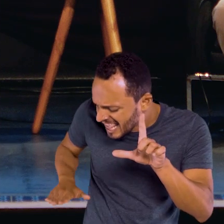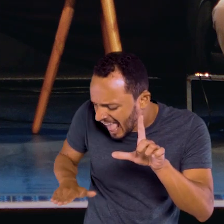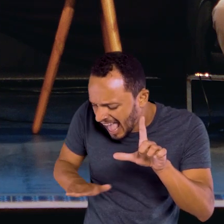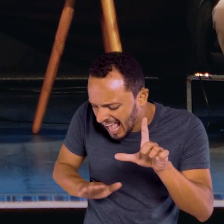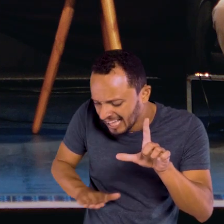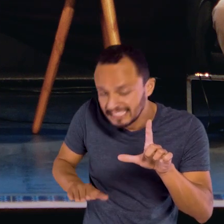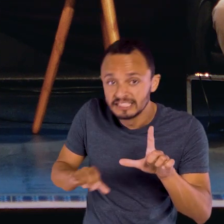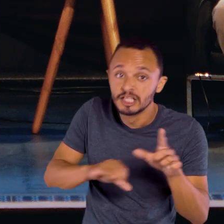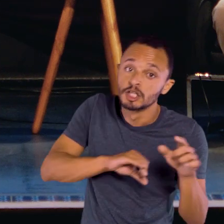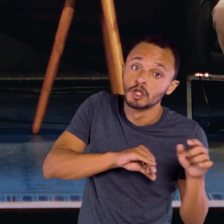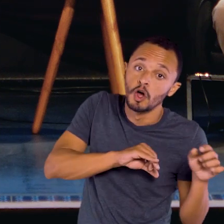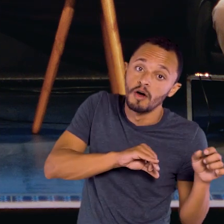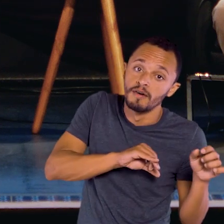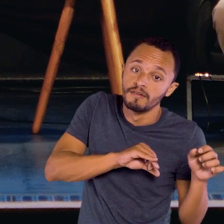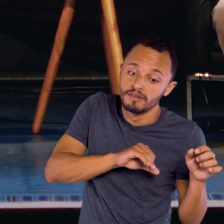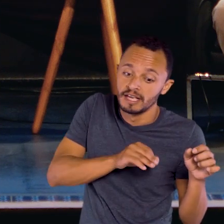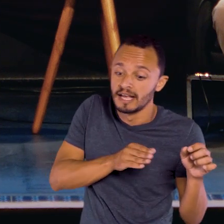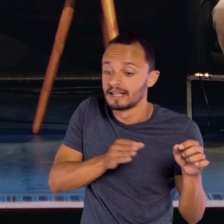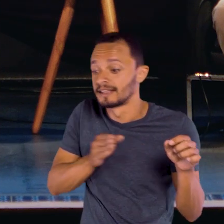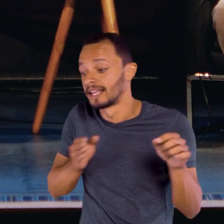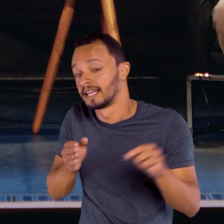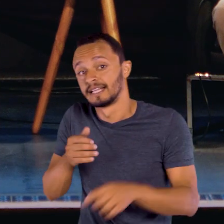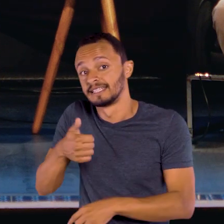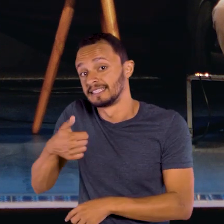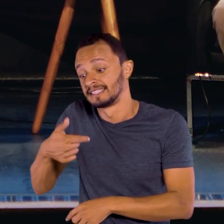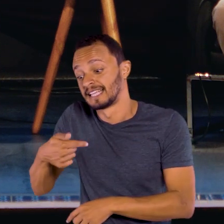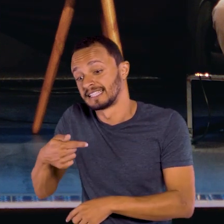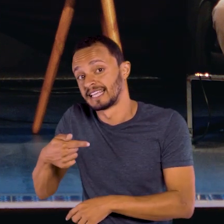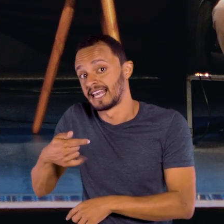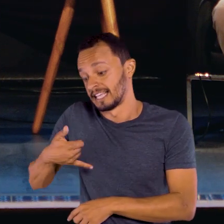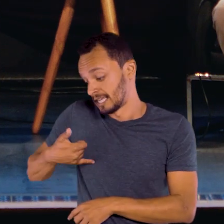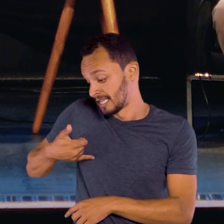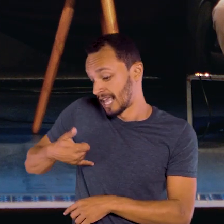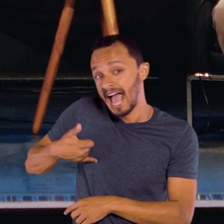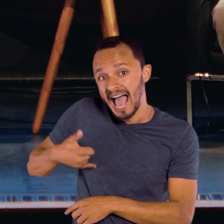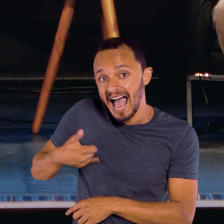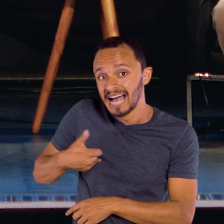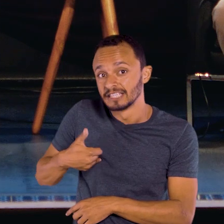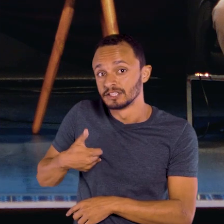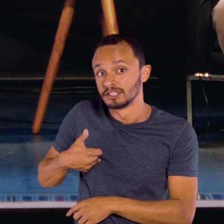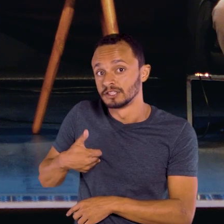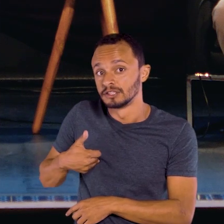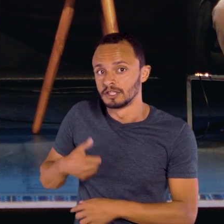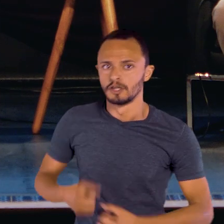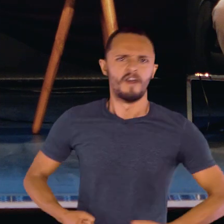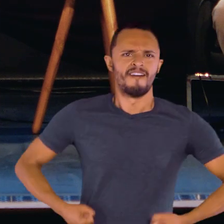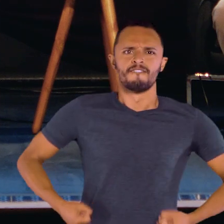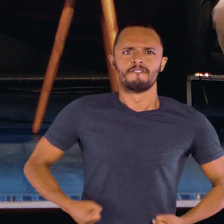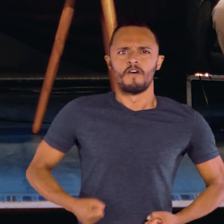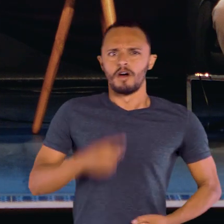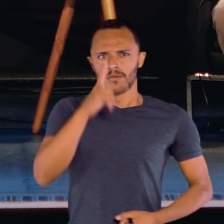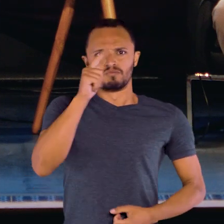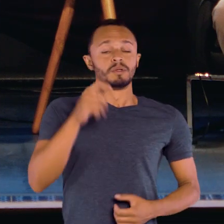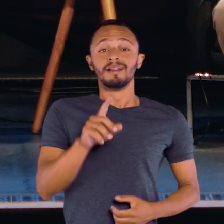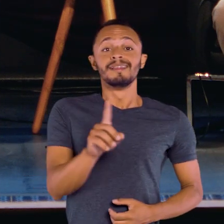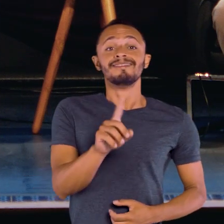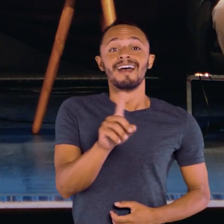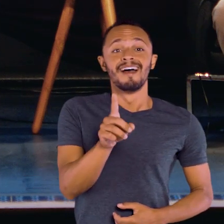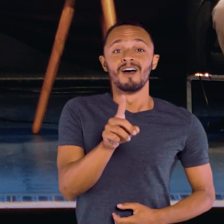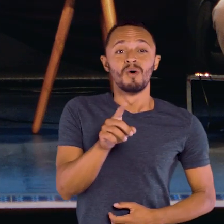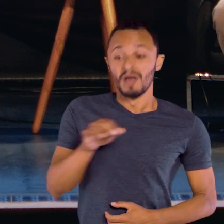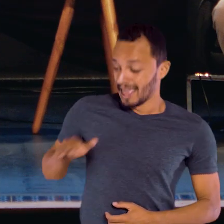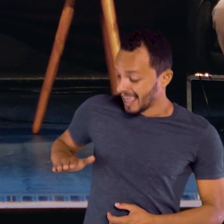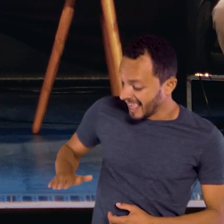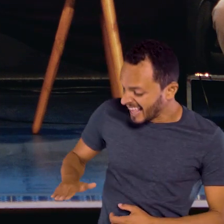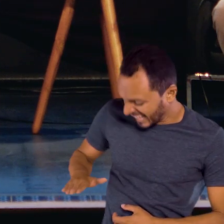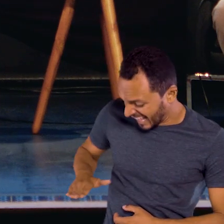a 17 anos, crianças e jovens. Então, é muito chocante a gente